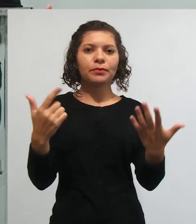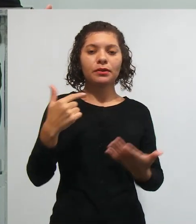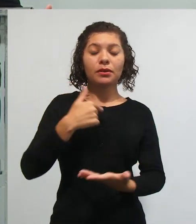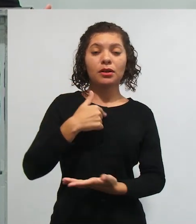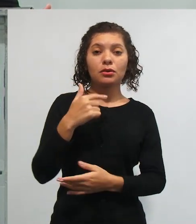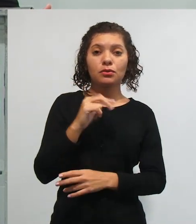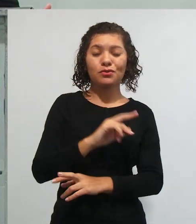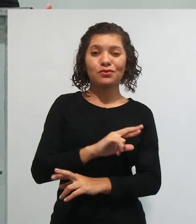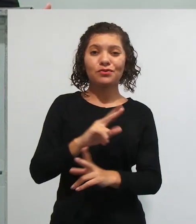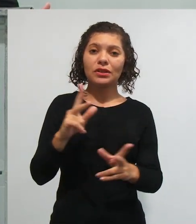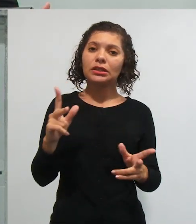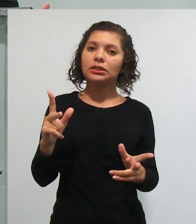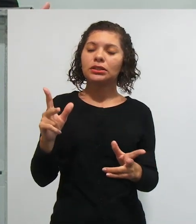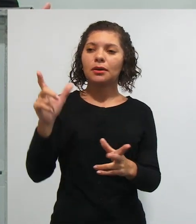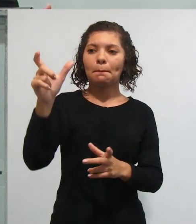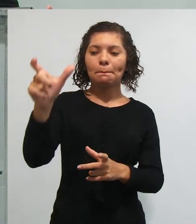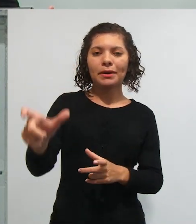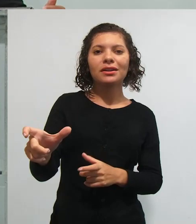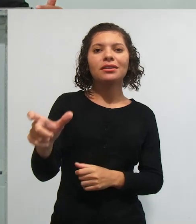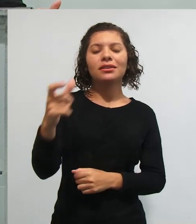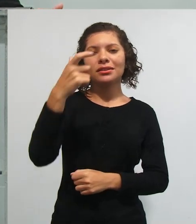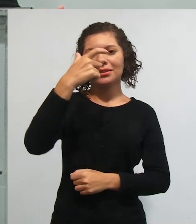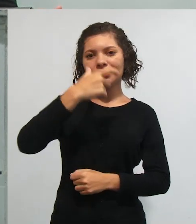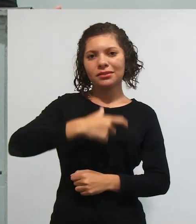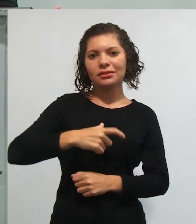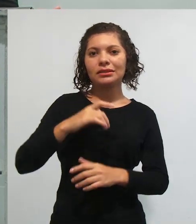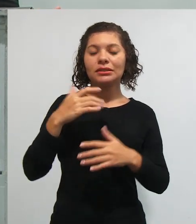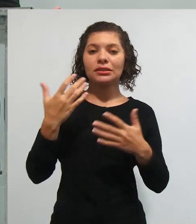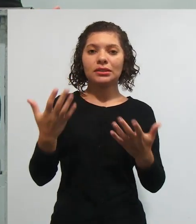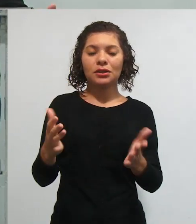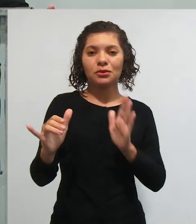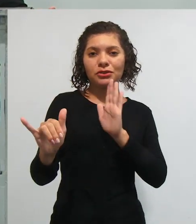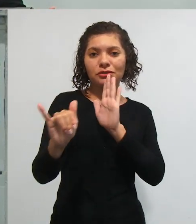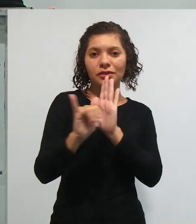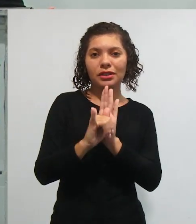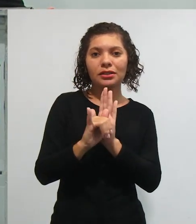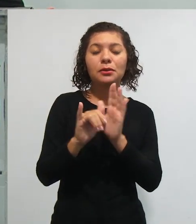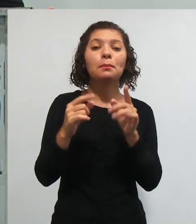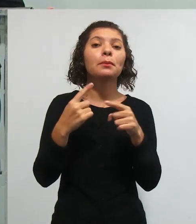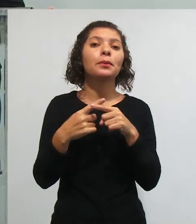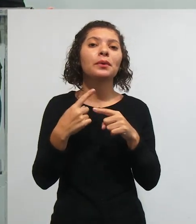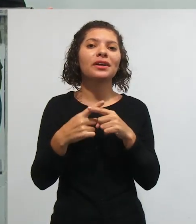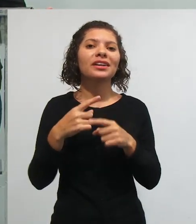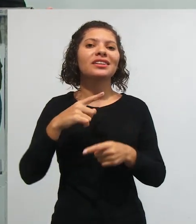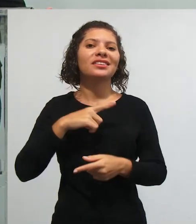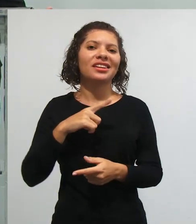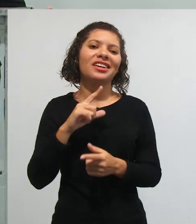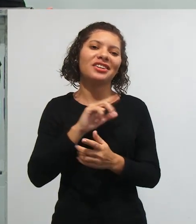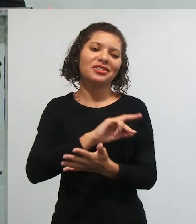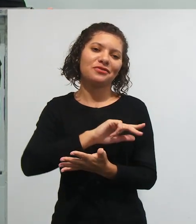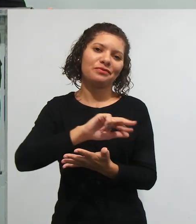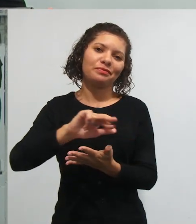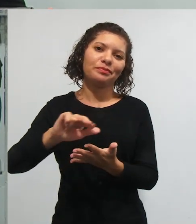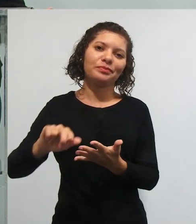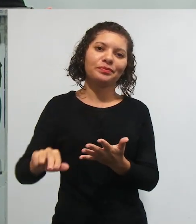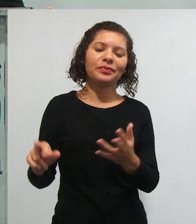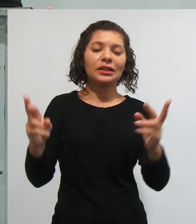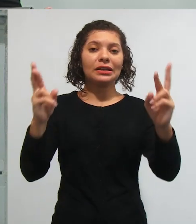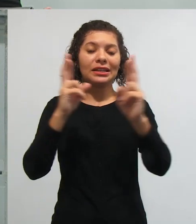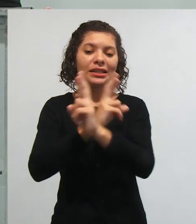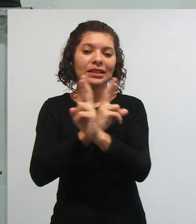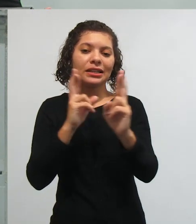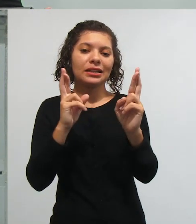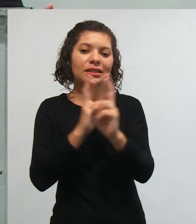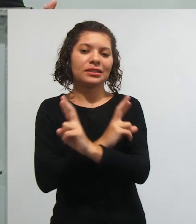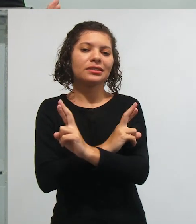estou diferenciando você então só existe identidade porque Existe diferença Essa